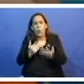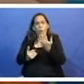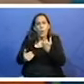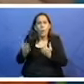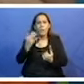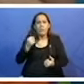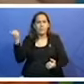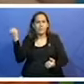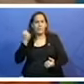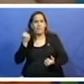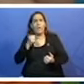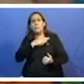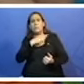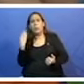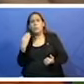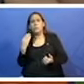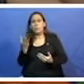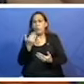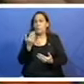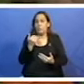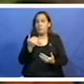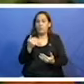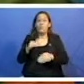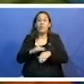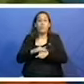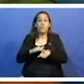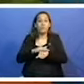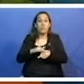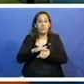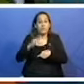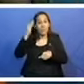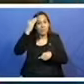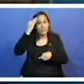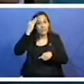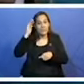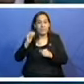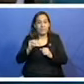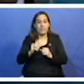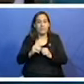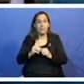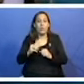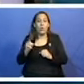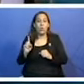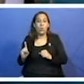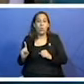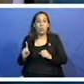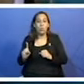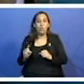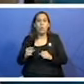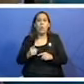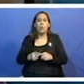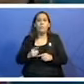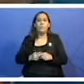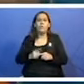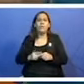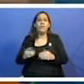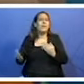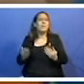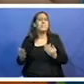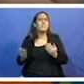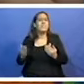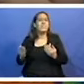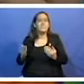e conversar com os colegas e o professor. Vamos pensar agora, hein? 1. Por que muitas